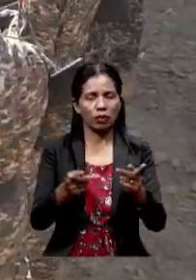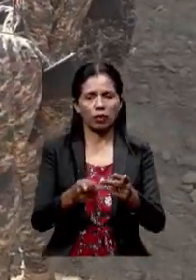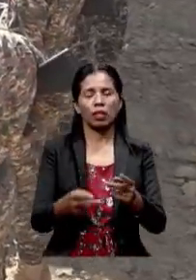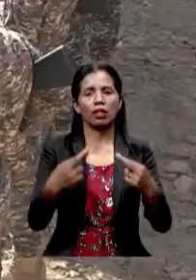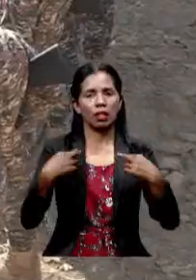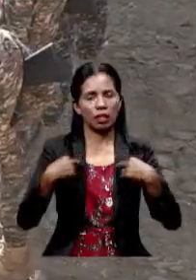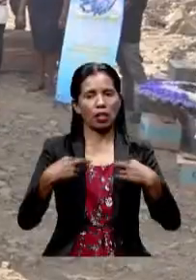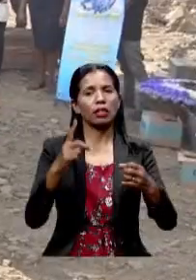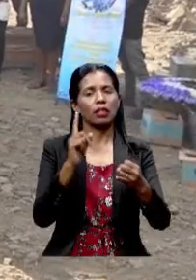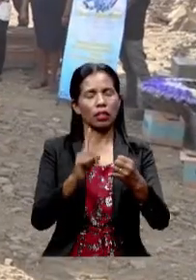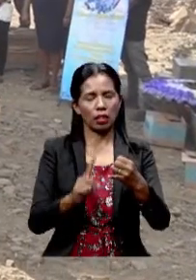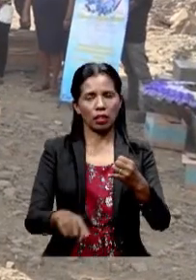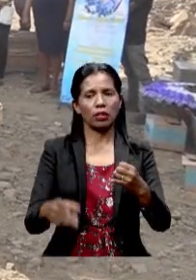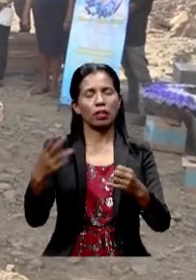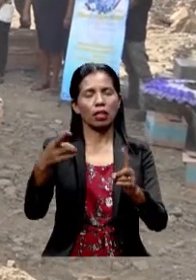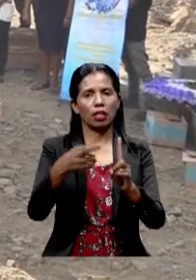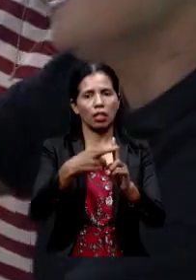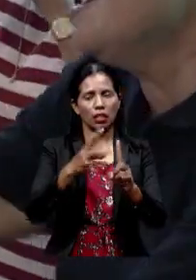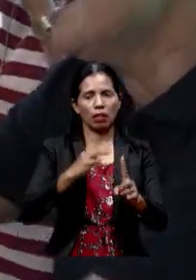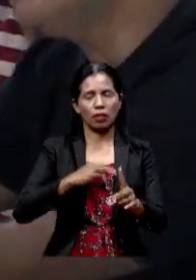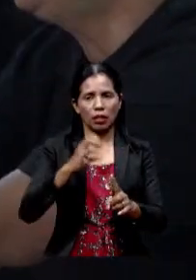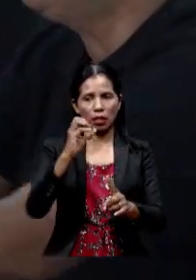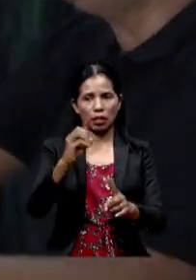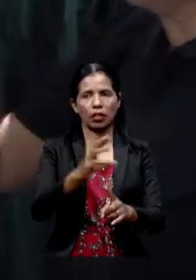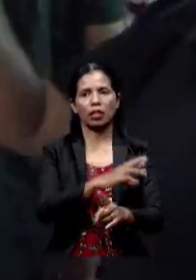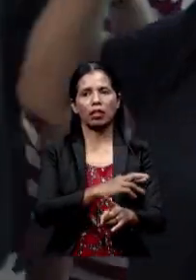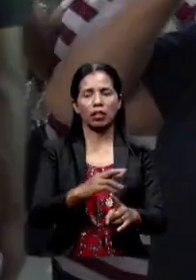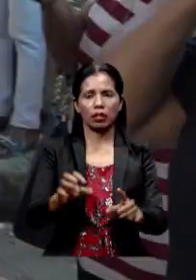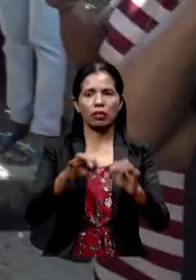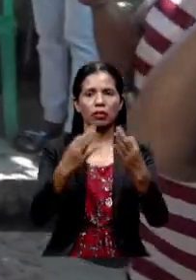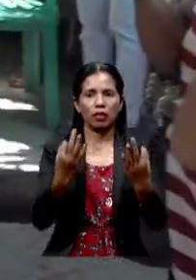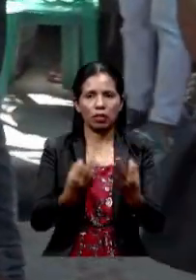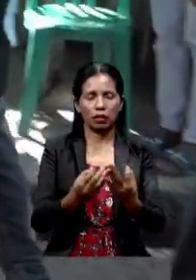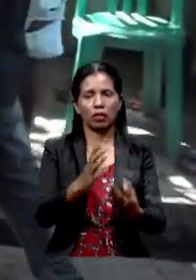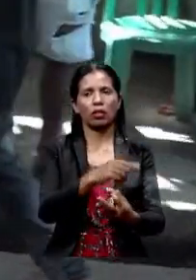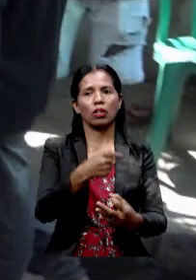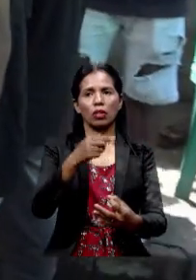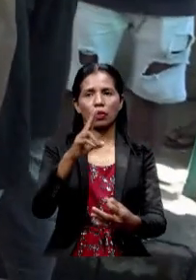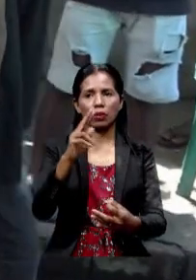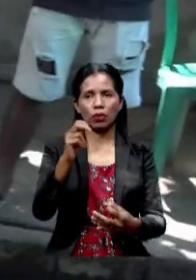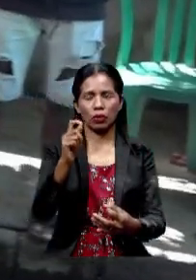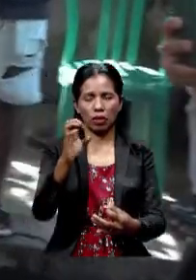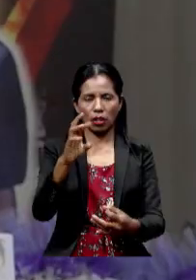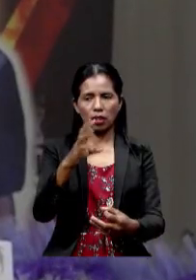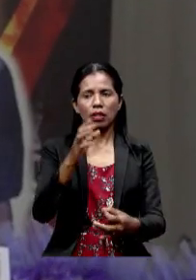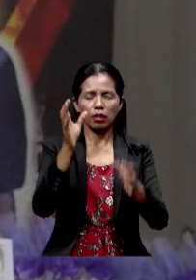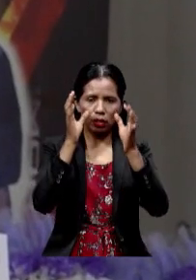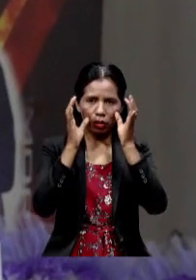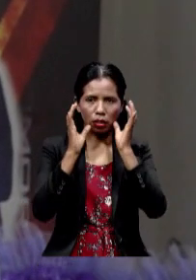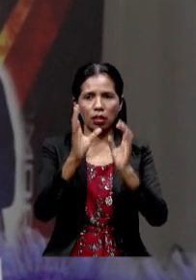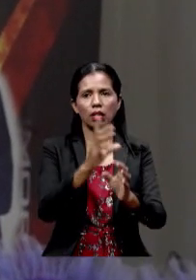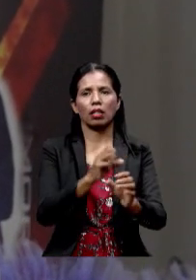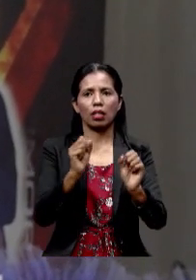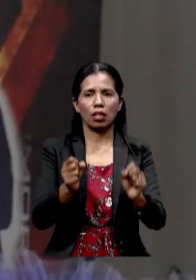ikus iha cemiterio dos heróis Metinaro. Representante familia Felicidade Guterres ho sentimento triste hateten saudozu